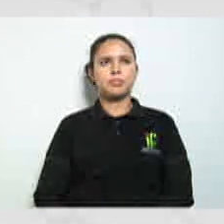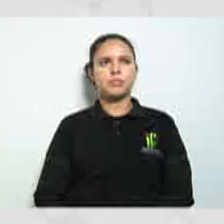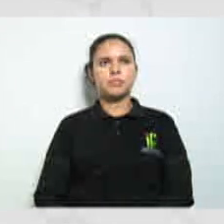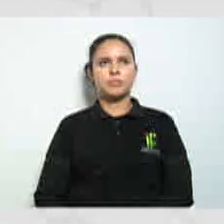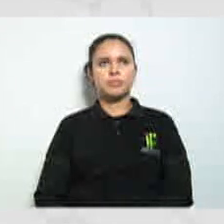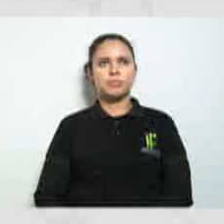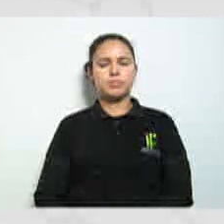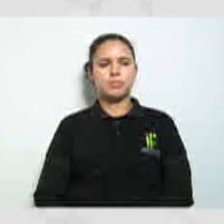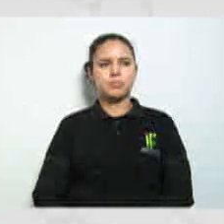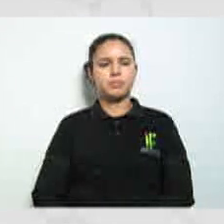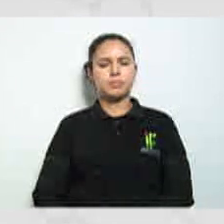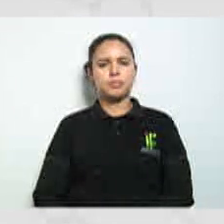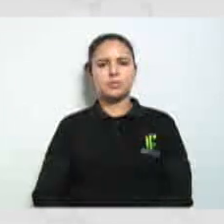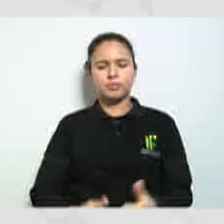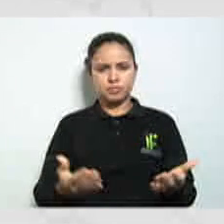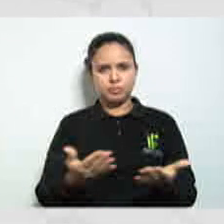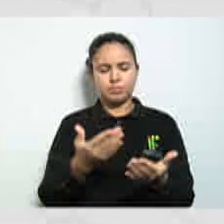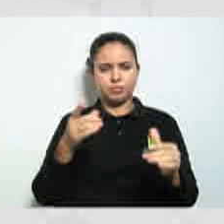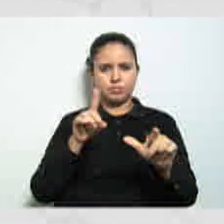agora a letra C.